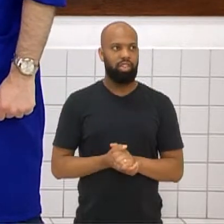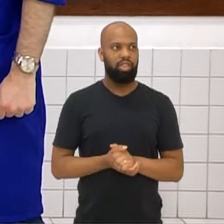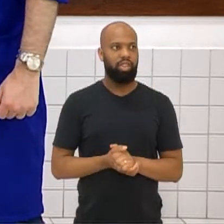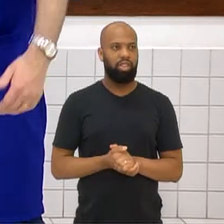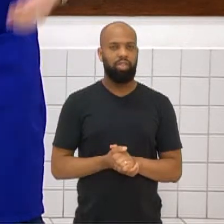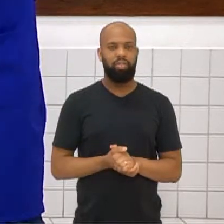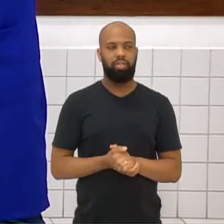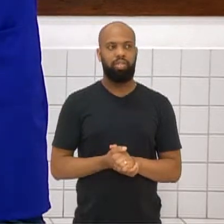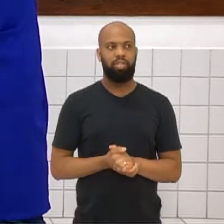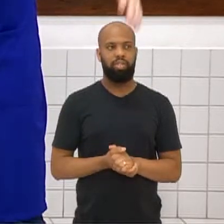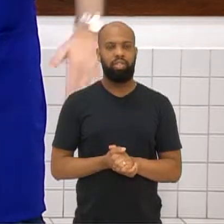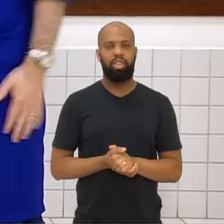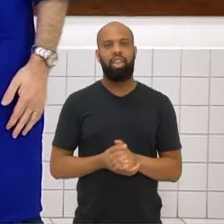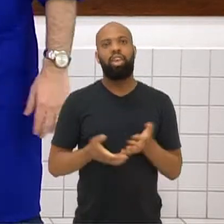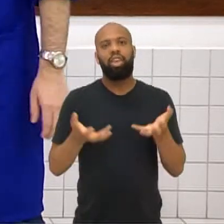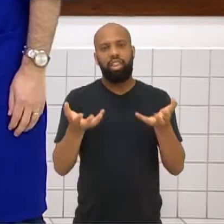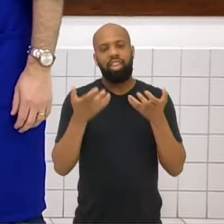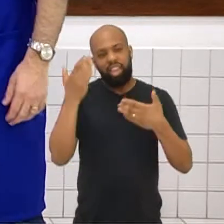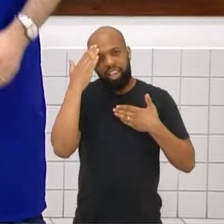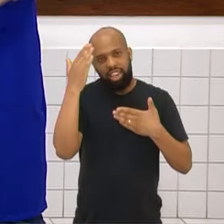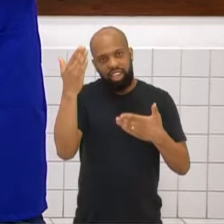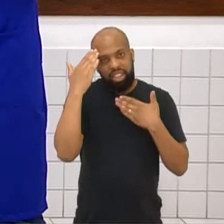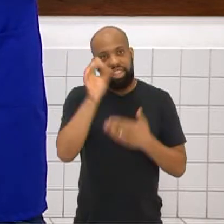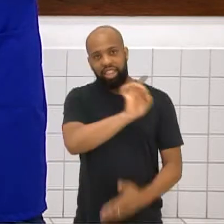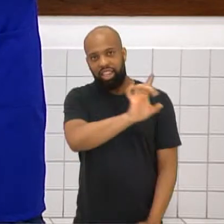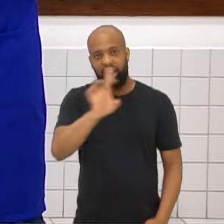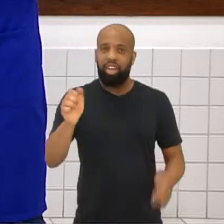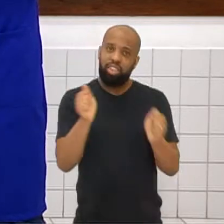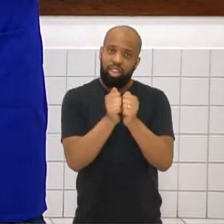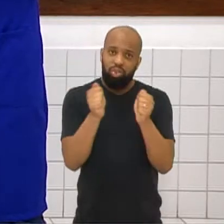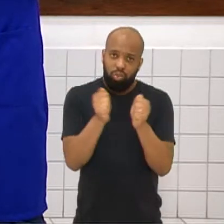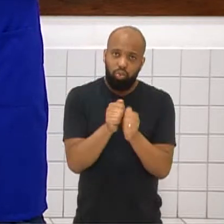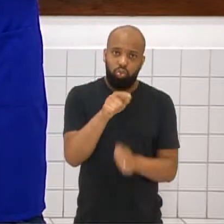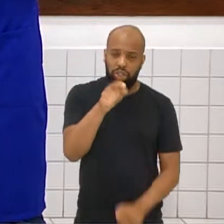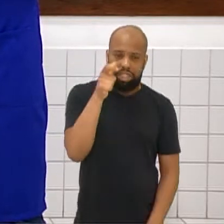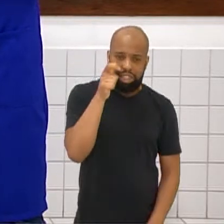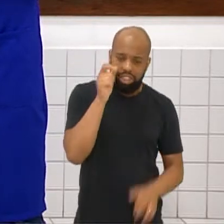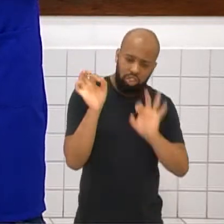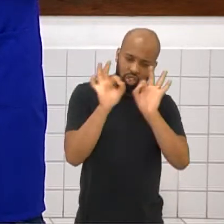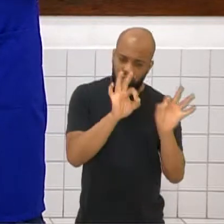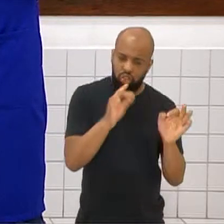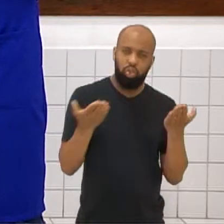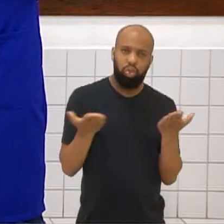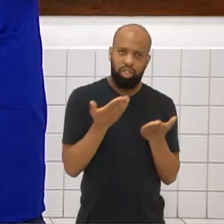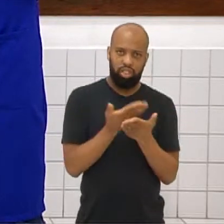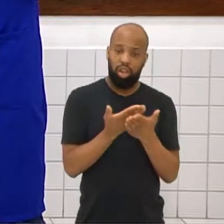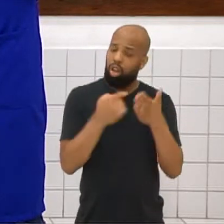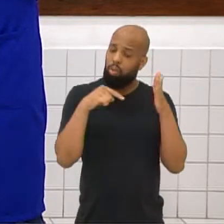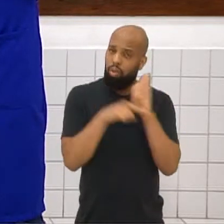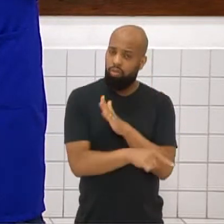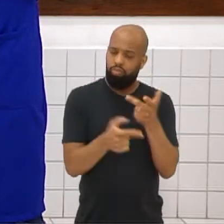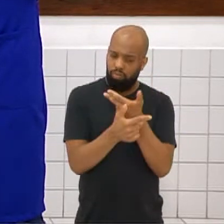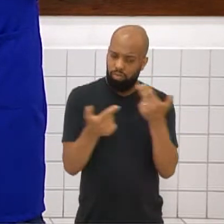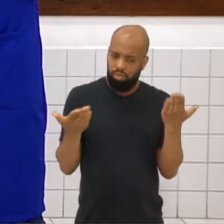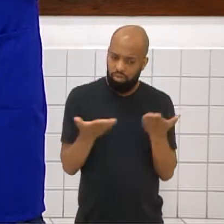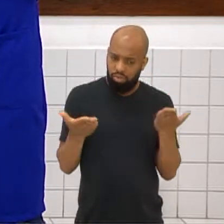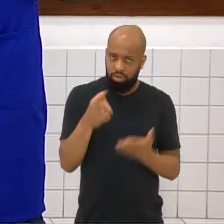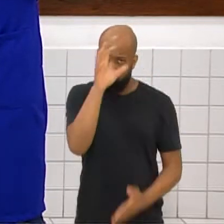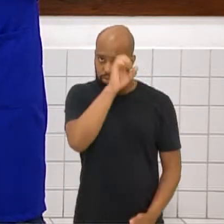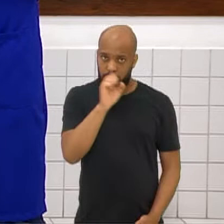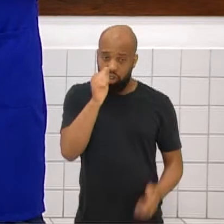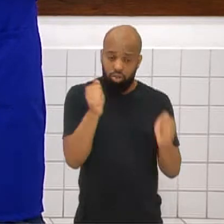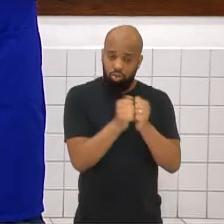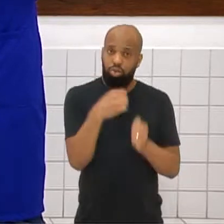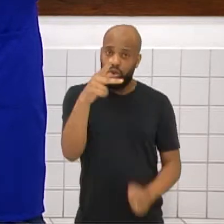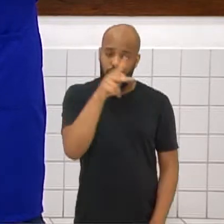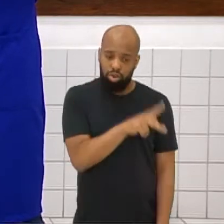né, o nosso agradecimento por cada um que estava aí do outro lado da telinha, né? Aprofundem essas questões com o seu